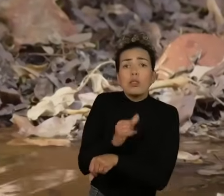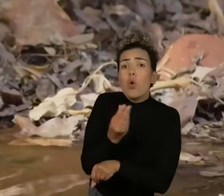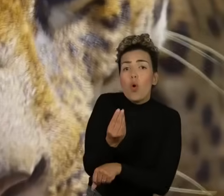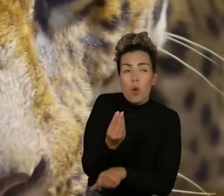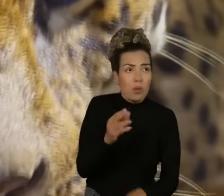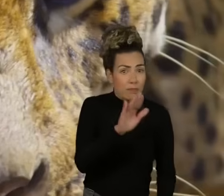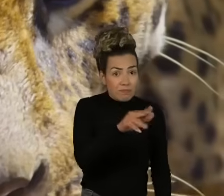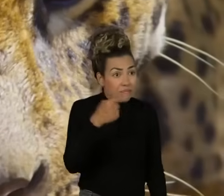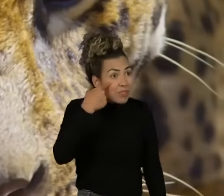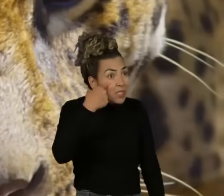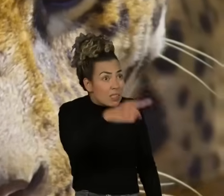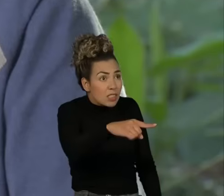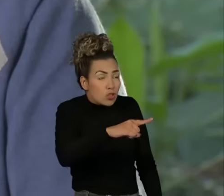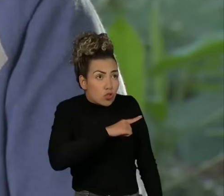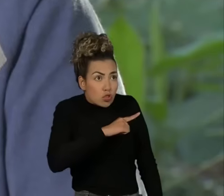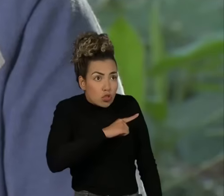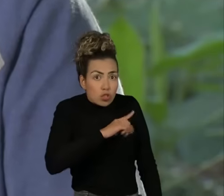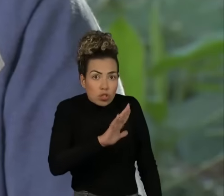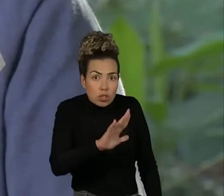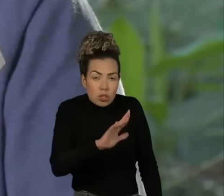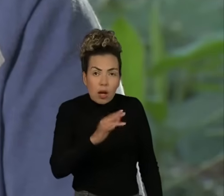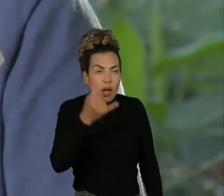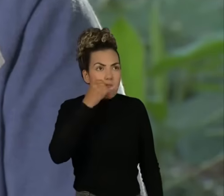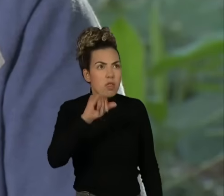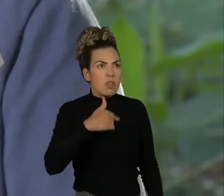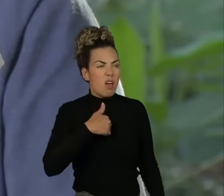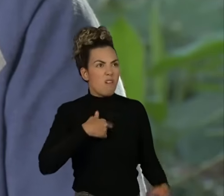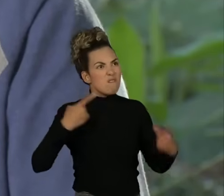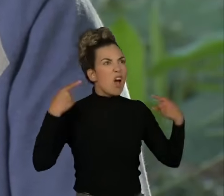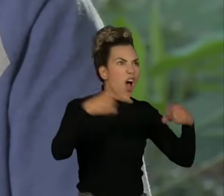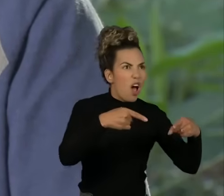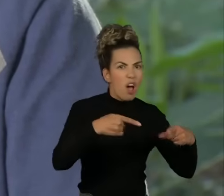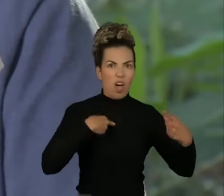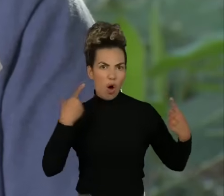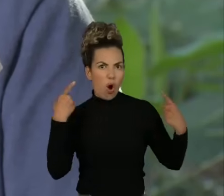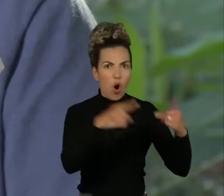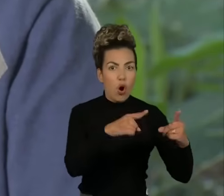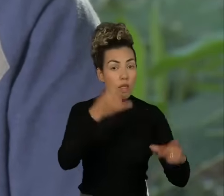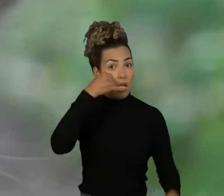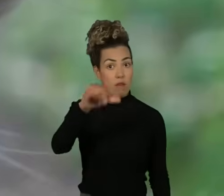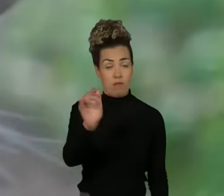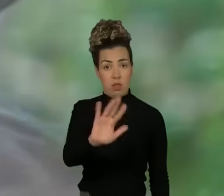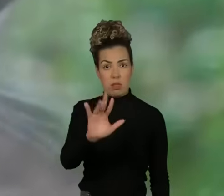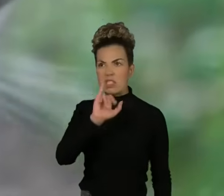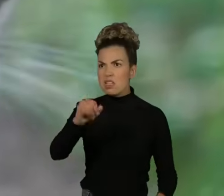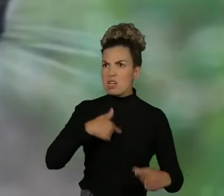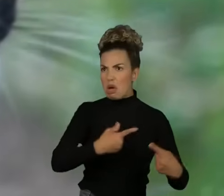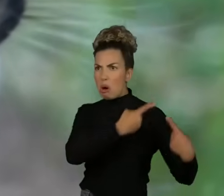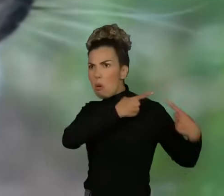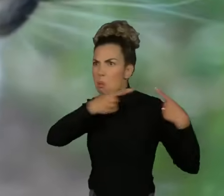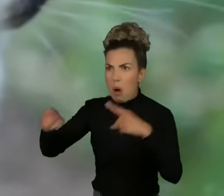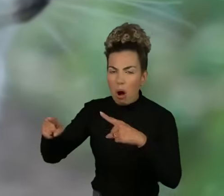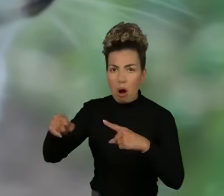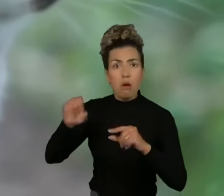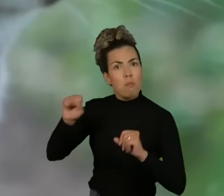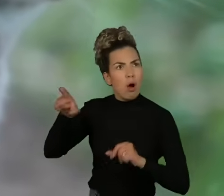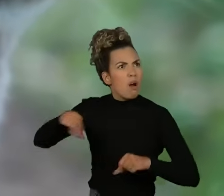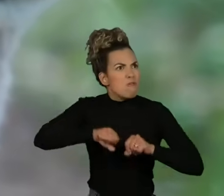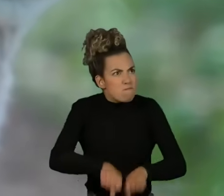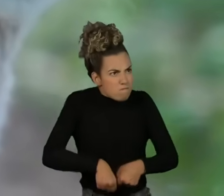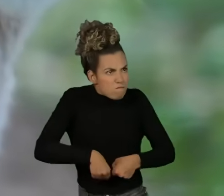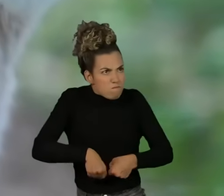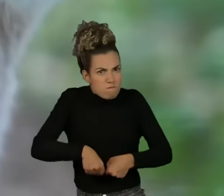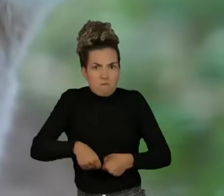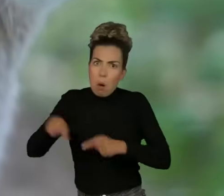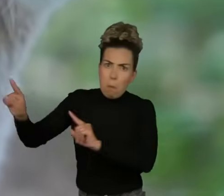se afastar, não pressionar, não acuar o animal, porque qualquer animal acuado, para se defender, ele pode